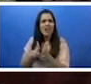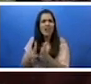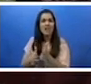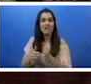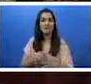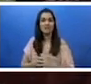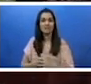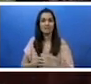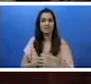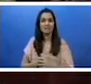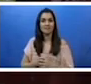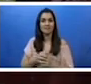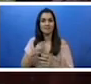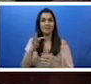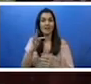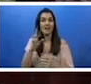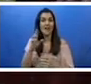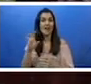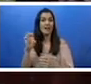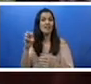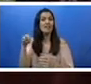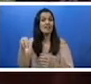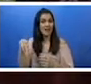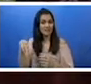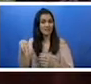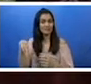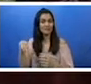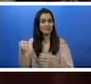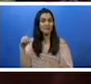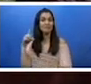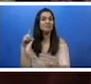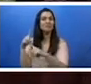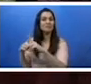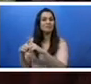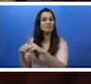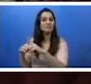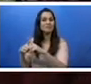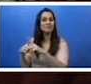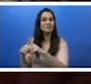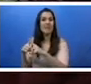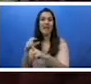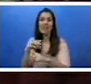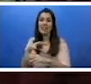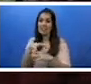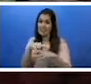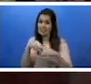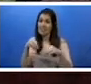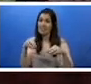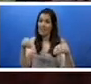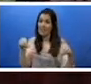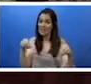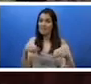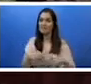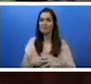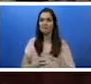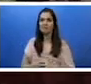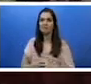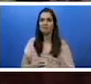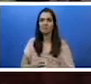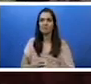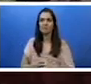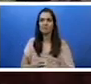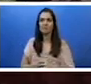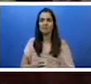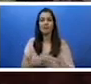O trem. A gente vai pôr o trem e ele vai na onde? Por cima da terra. Ele precisa de atrito, né?